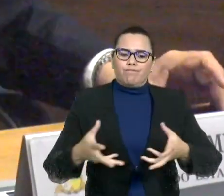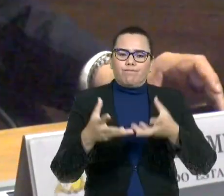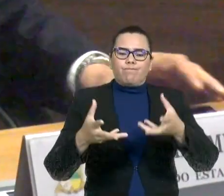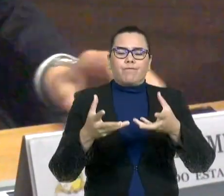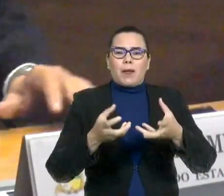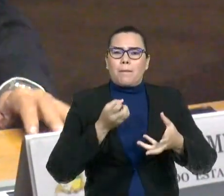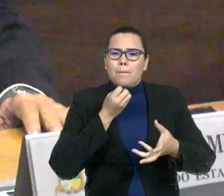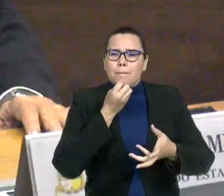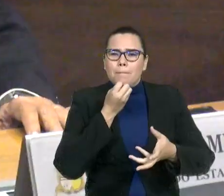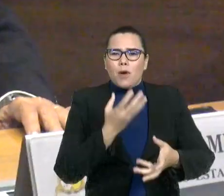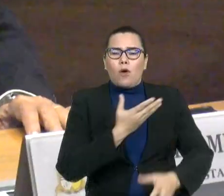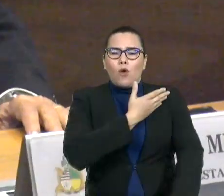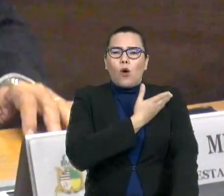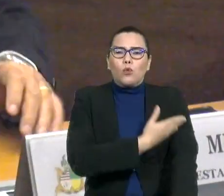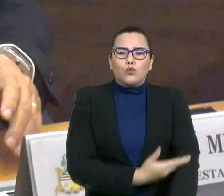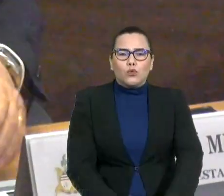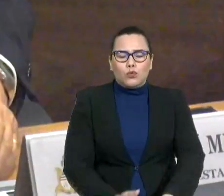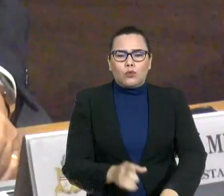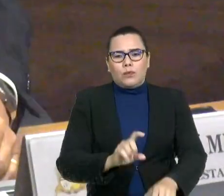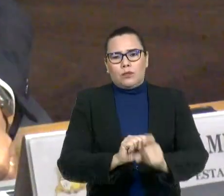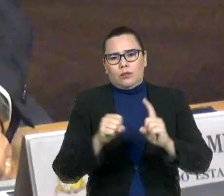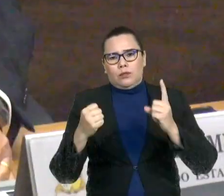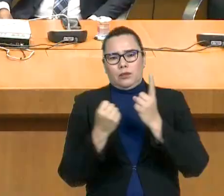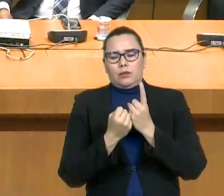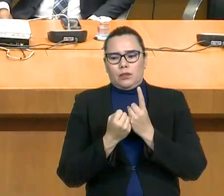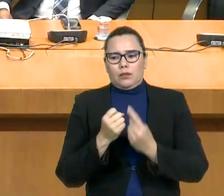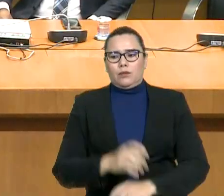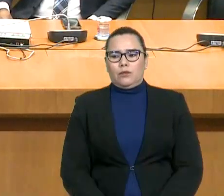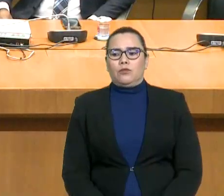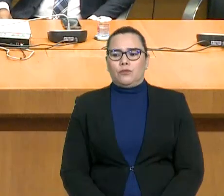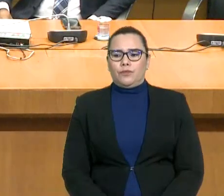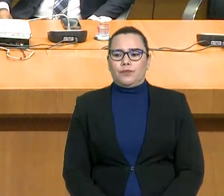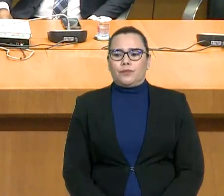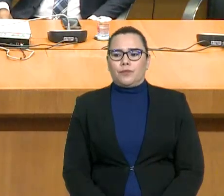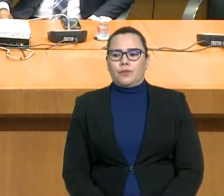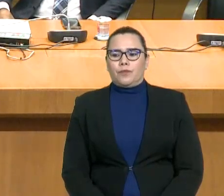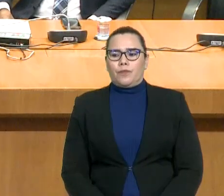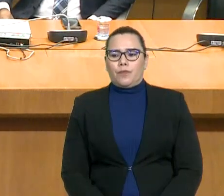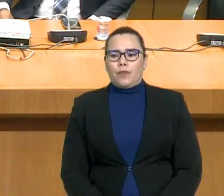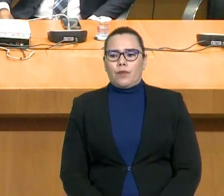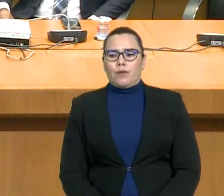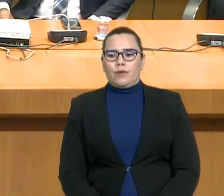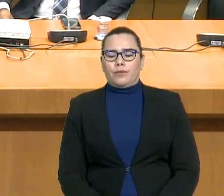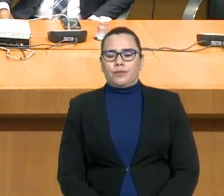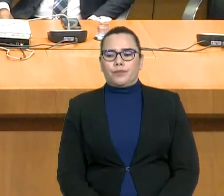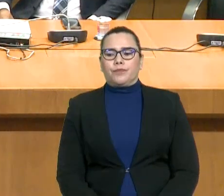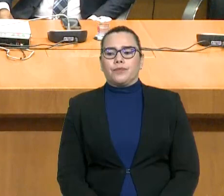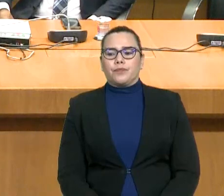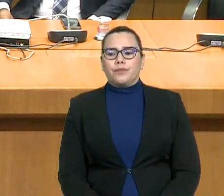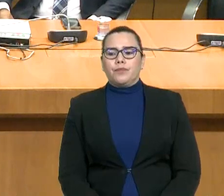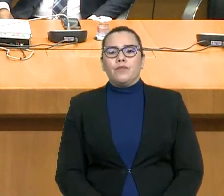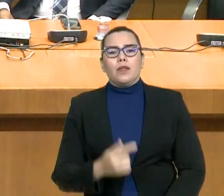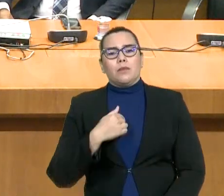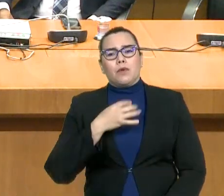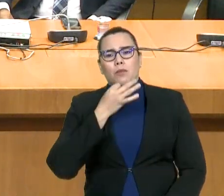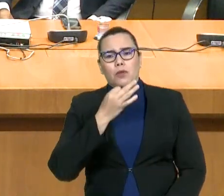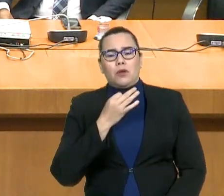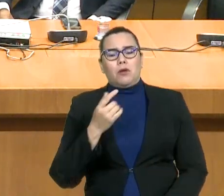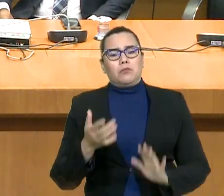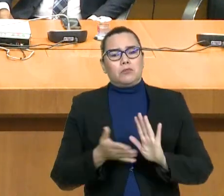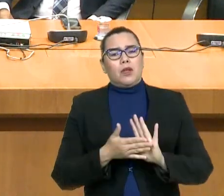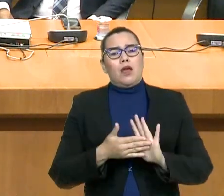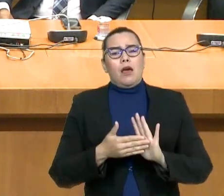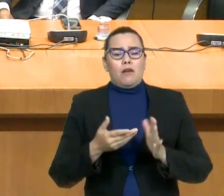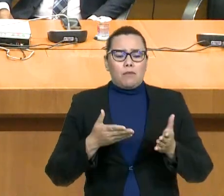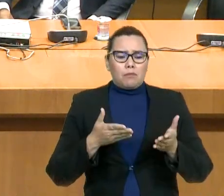adicionais do deputado Arnaldo Melo, que encaminha a votação, sim, pela aprovação do projeto. Senhoras deputadas, senhores deputados que